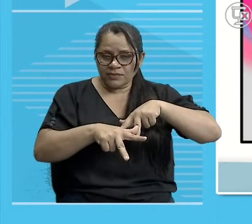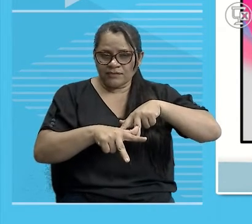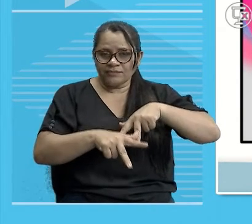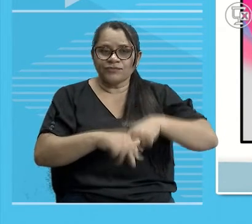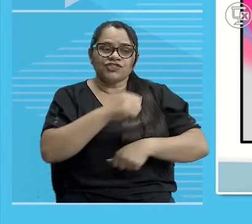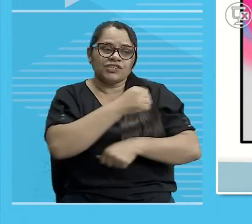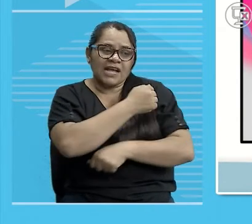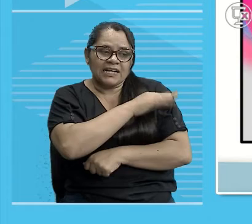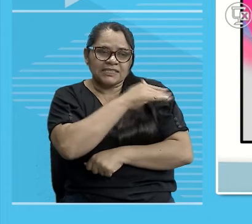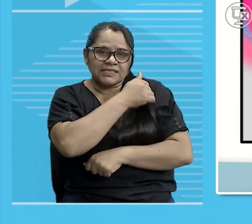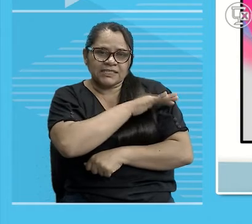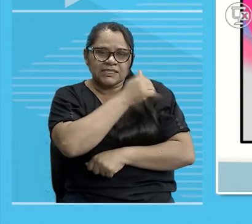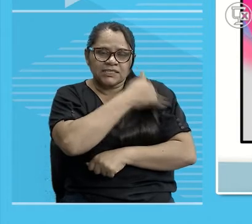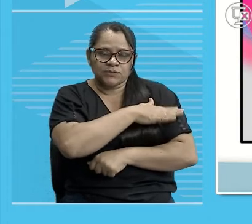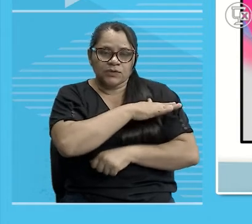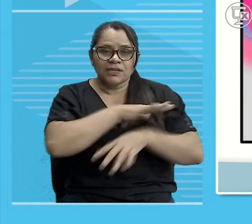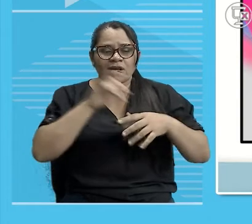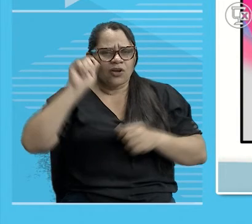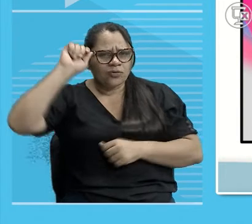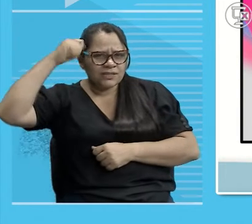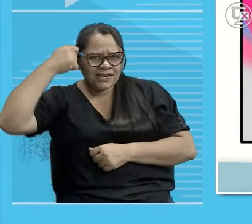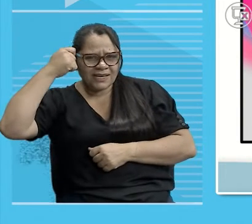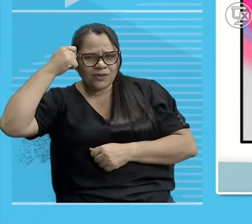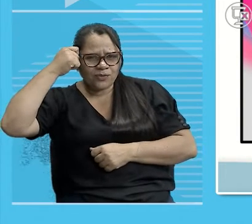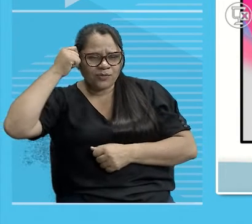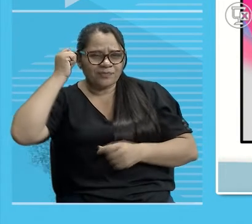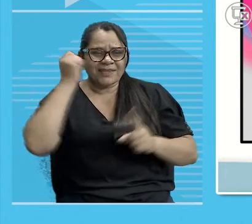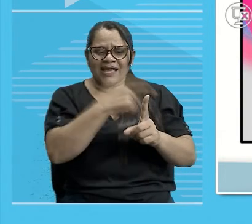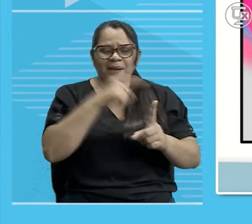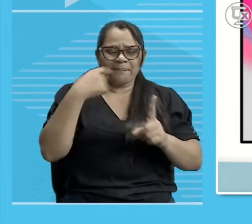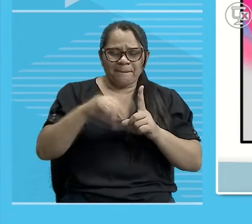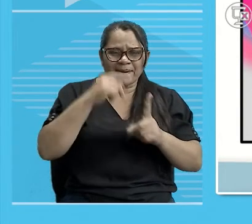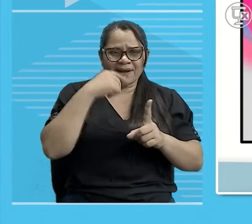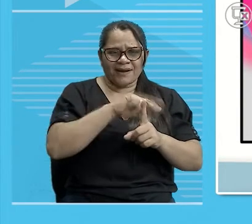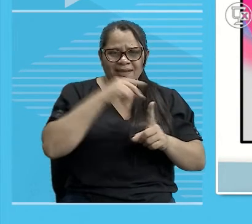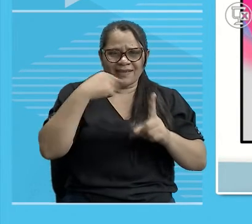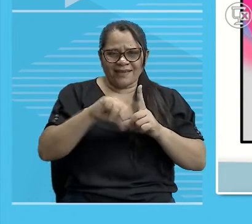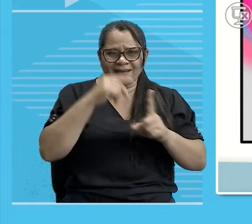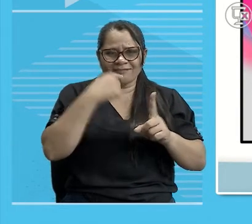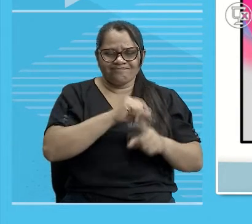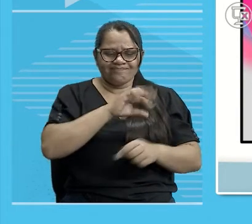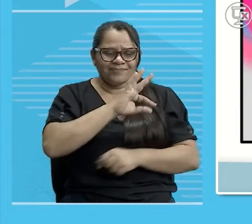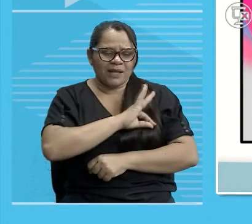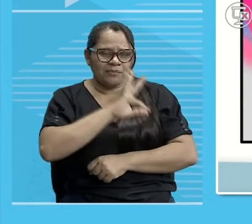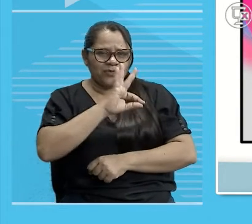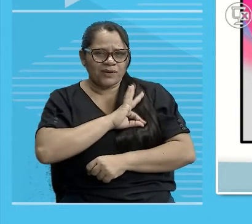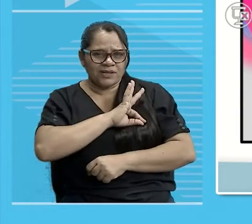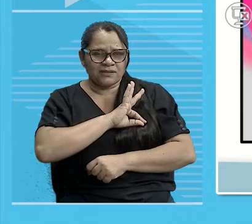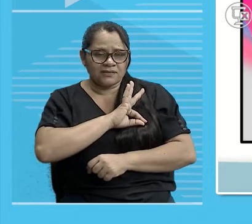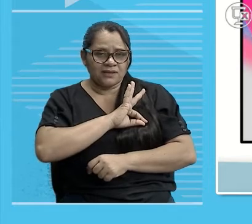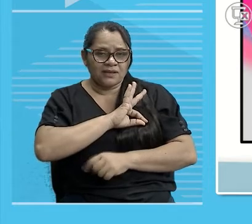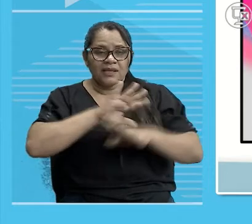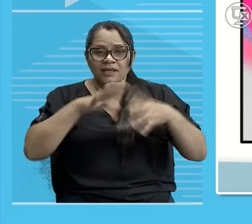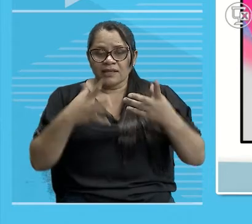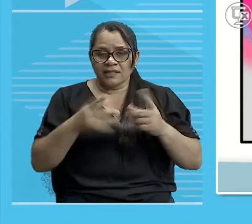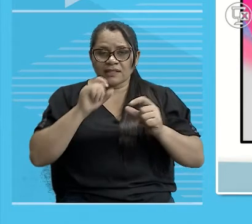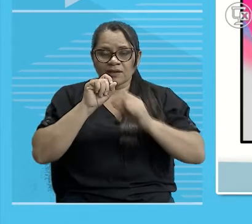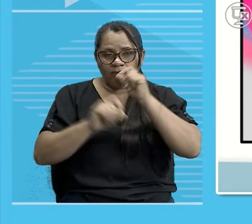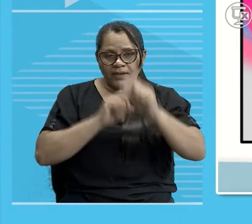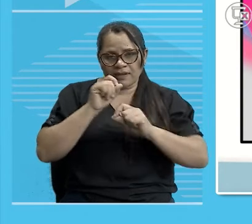que apanha da polícia a polícia do Brasil tira selfie com brancos e desce o nos